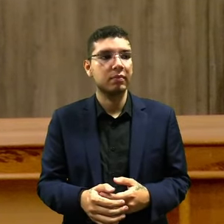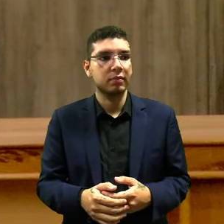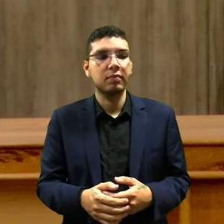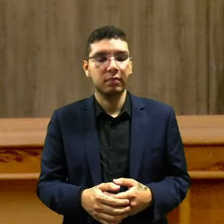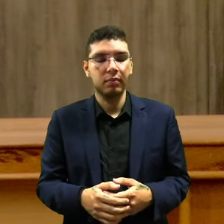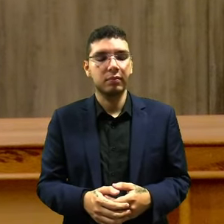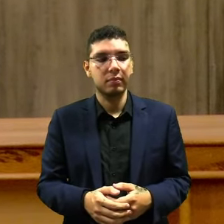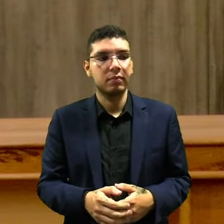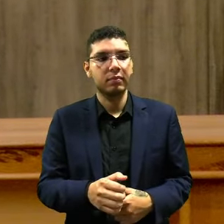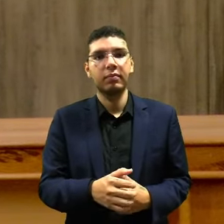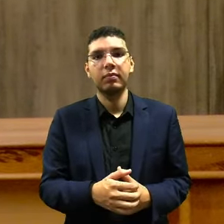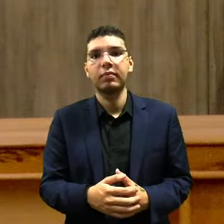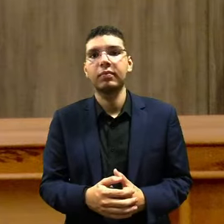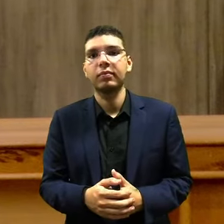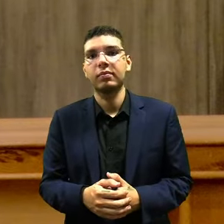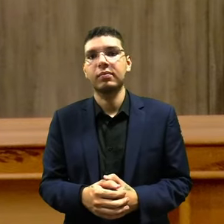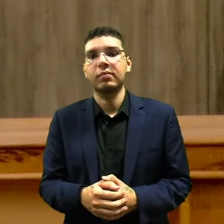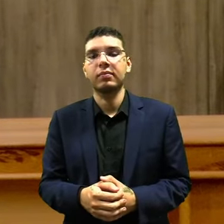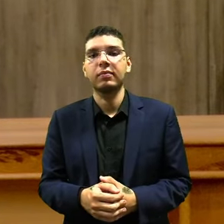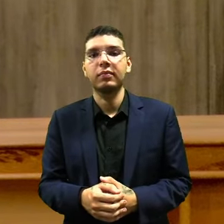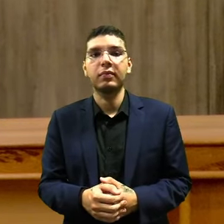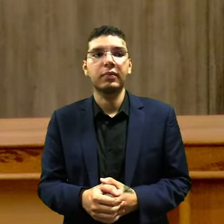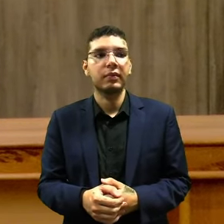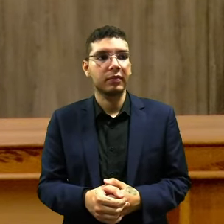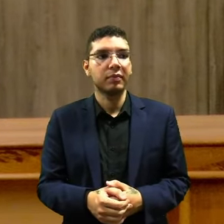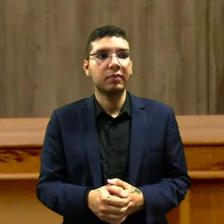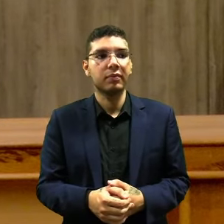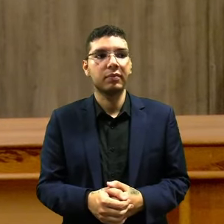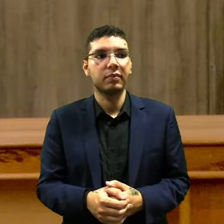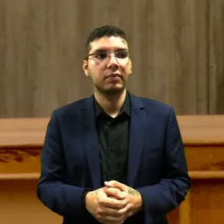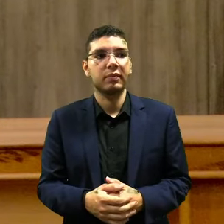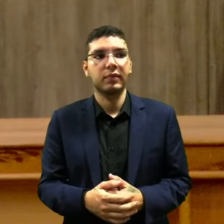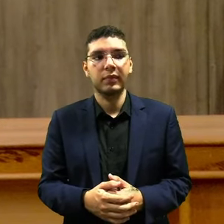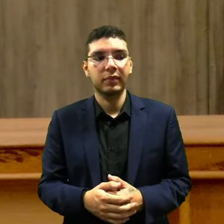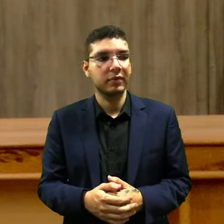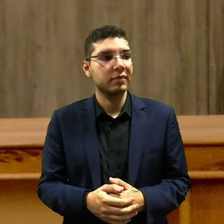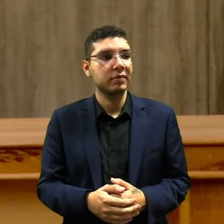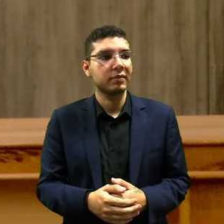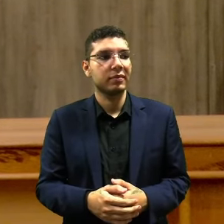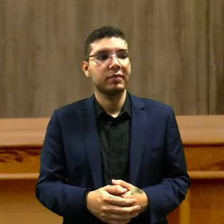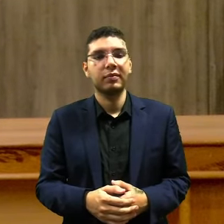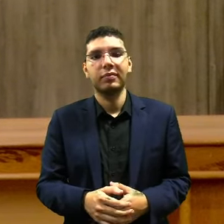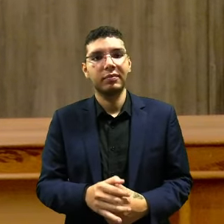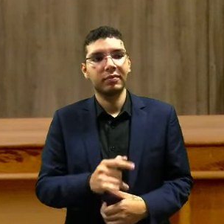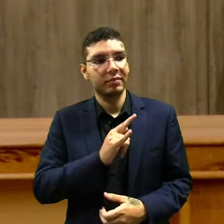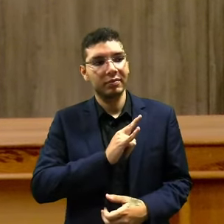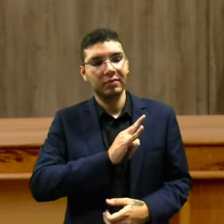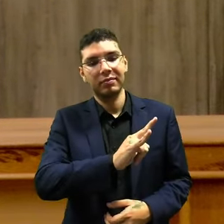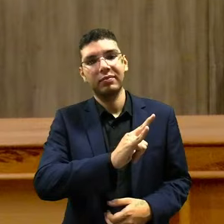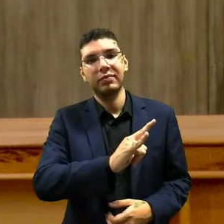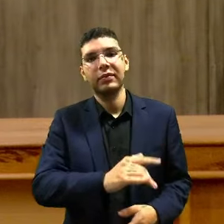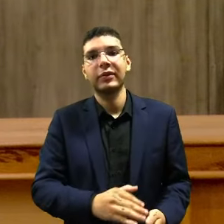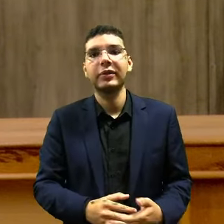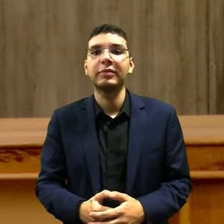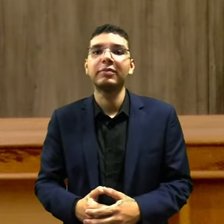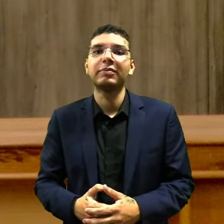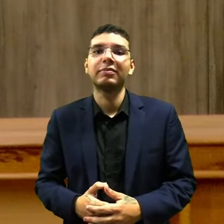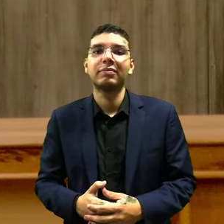de Jesus não é o dele mesmo é crente que não tem equi